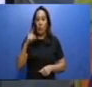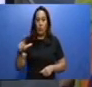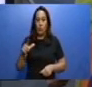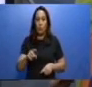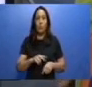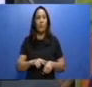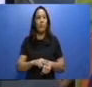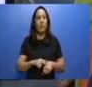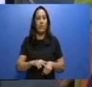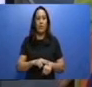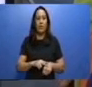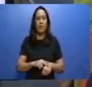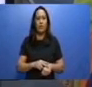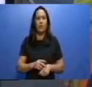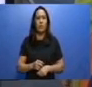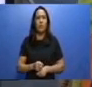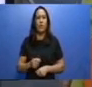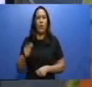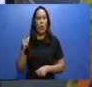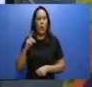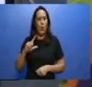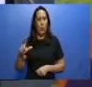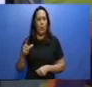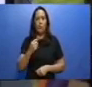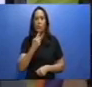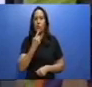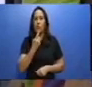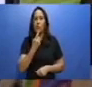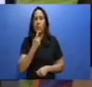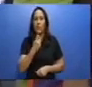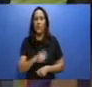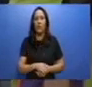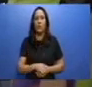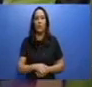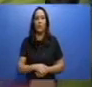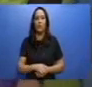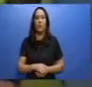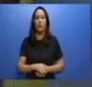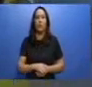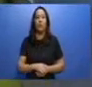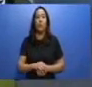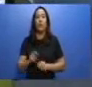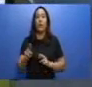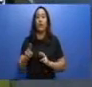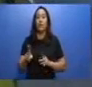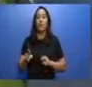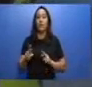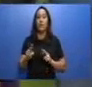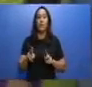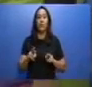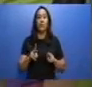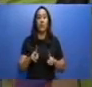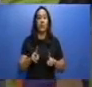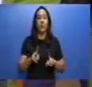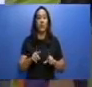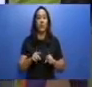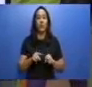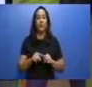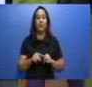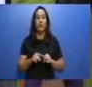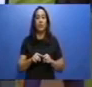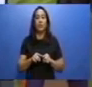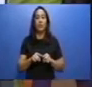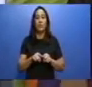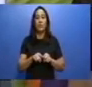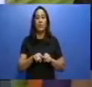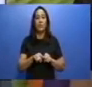verde, tem muitos, né, gente? Então, o retângulo, qual é a diferença do retângulo para o quadrado? Ele tem 2